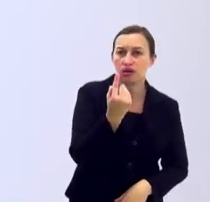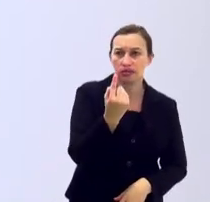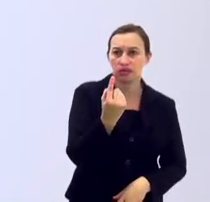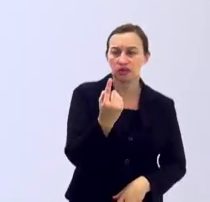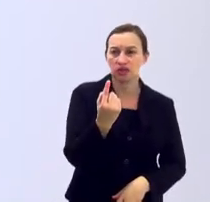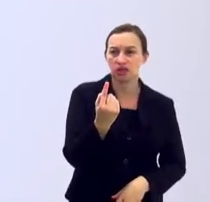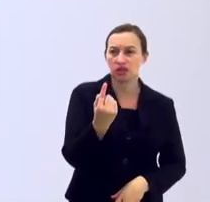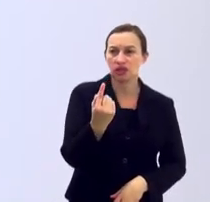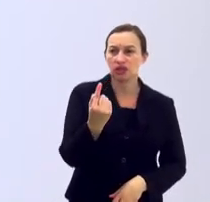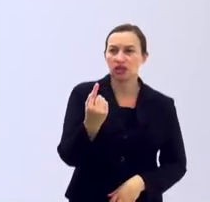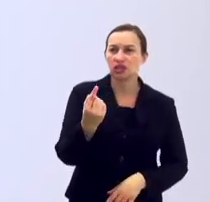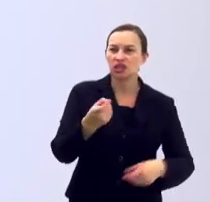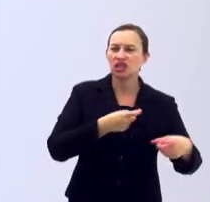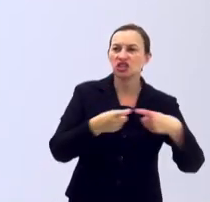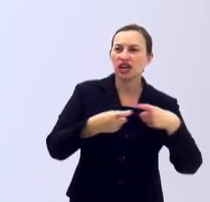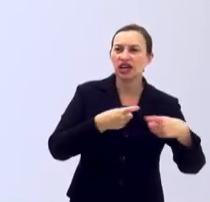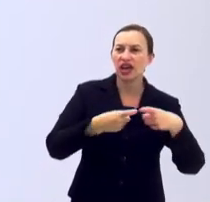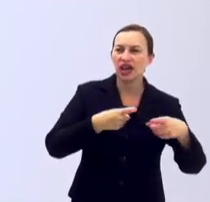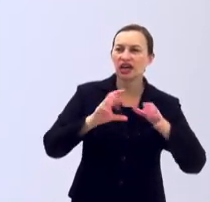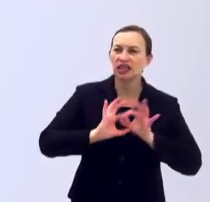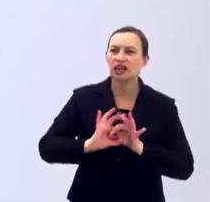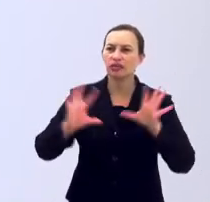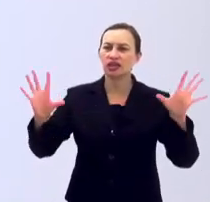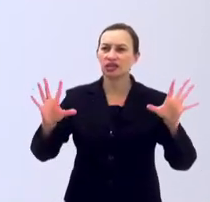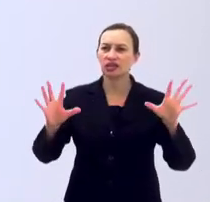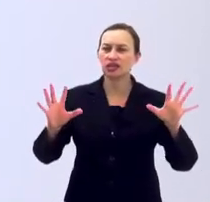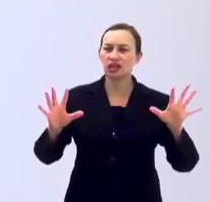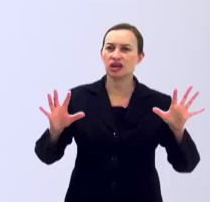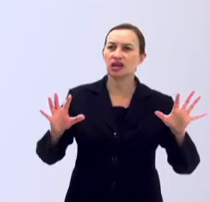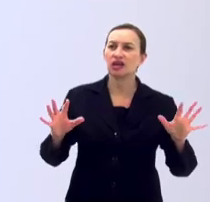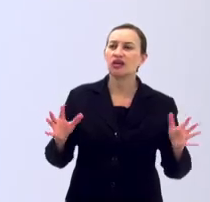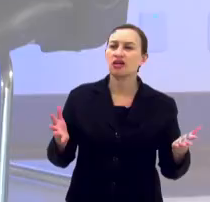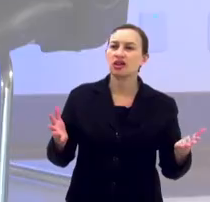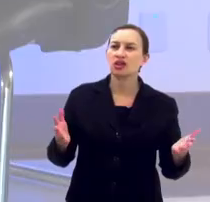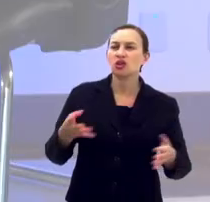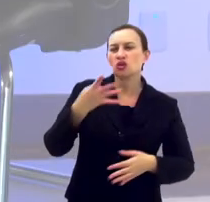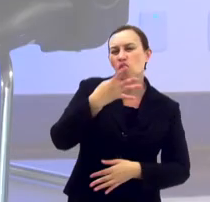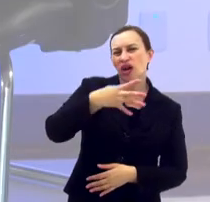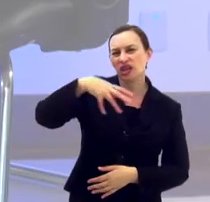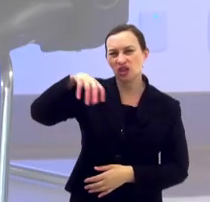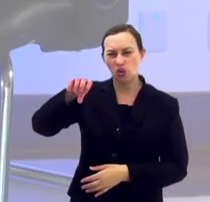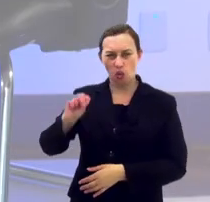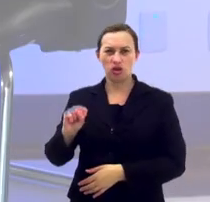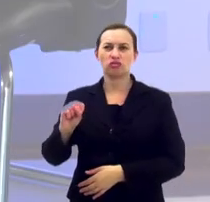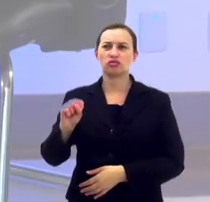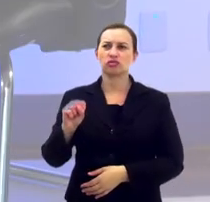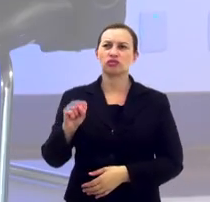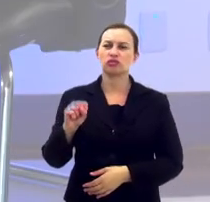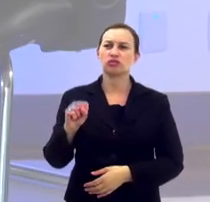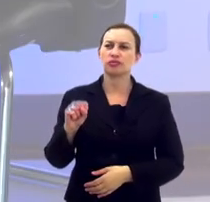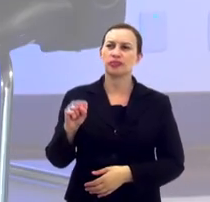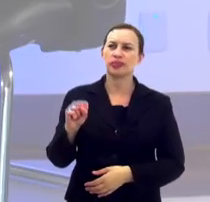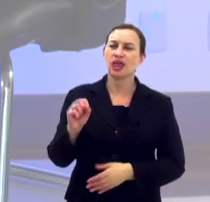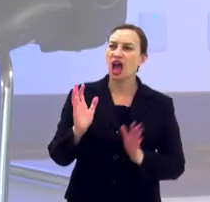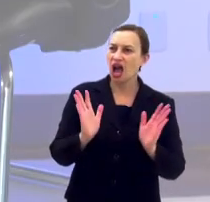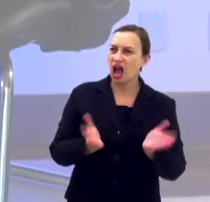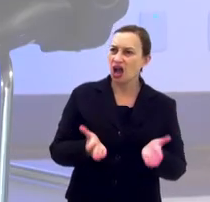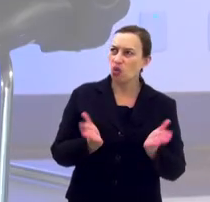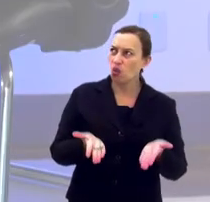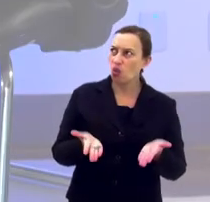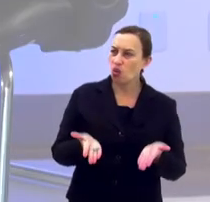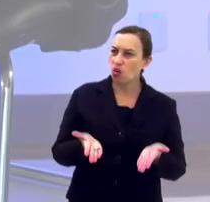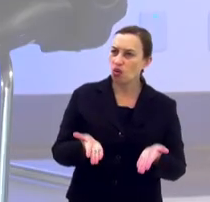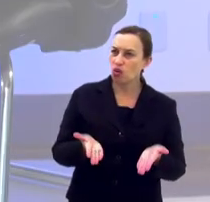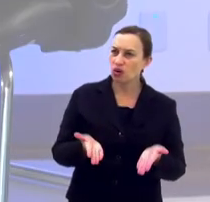uma. Desde a Guerra da Independência, quando foi declarada a independência, em 48, que